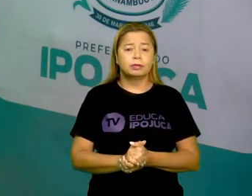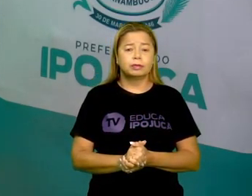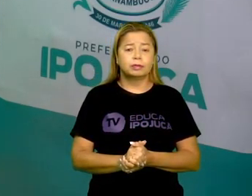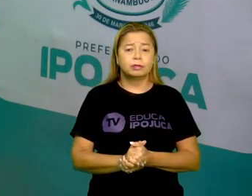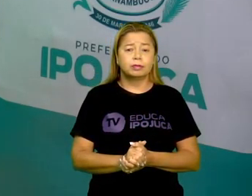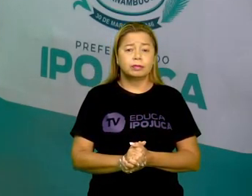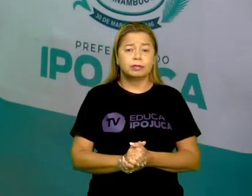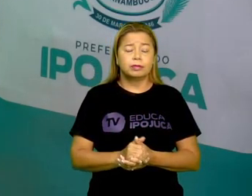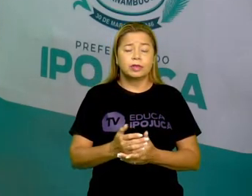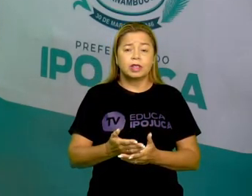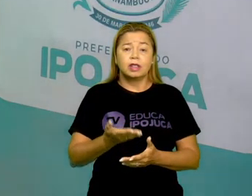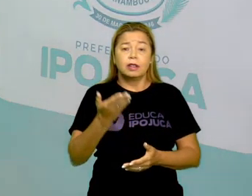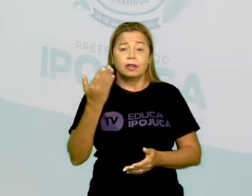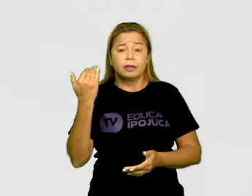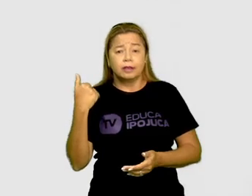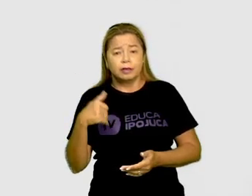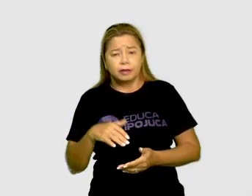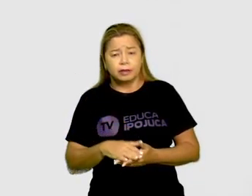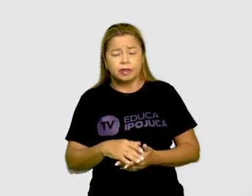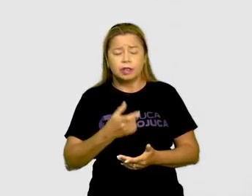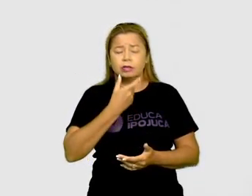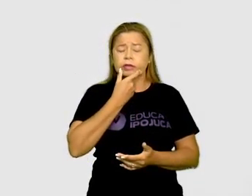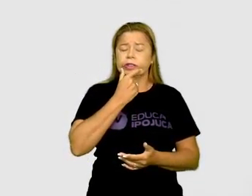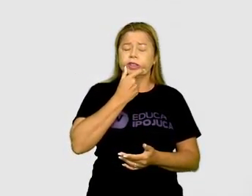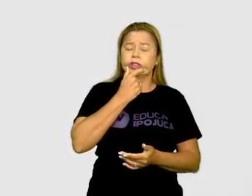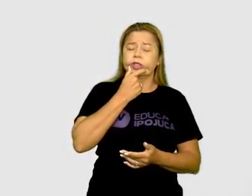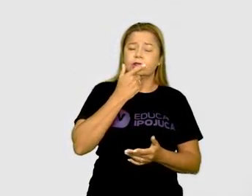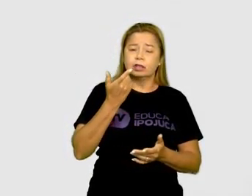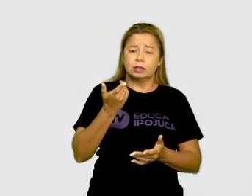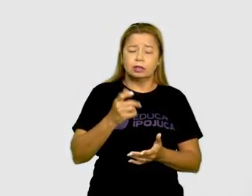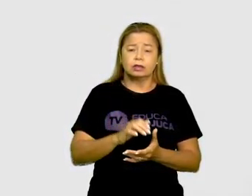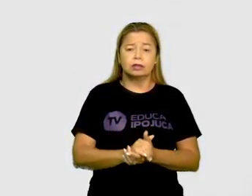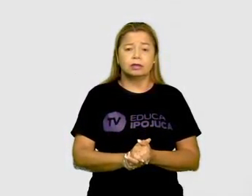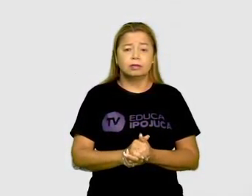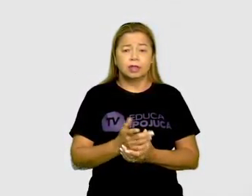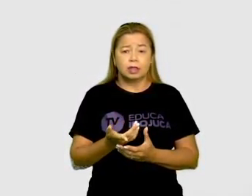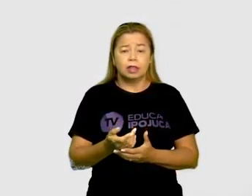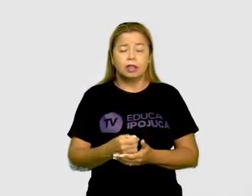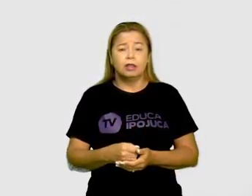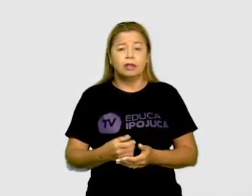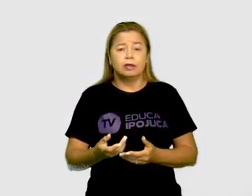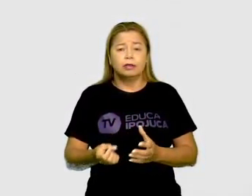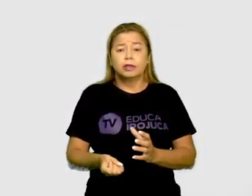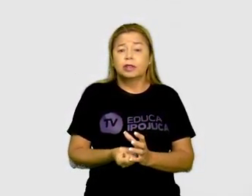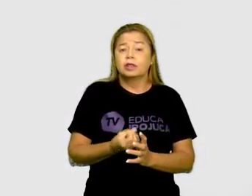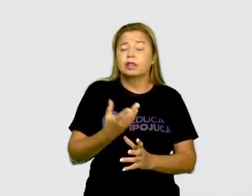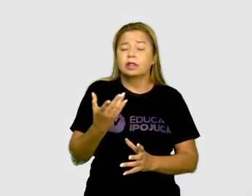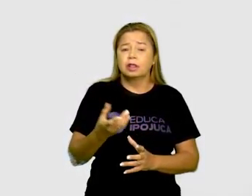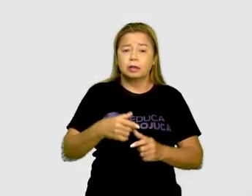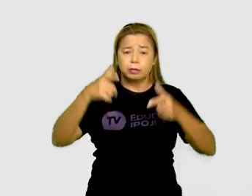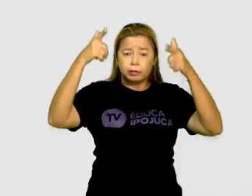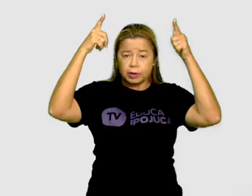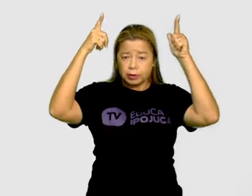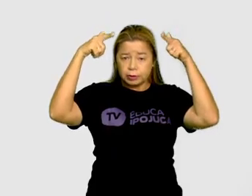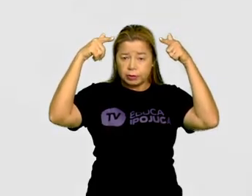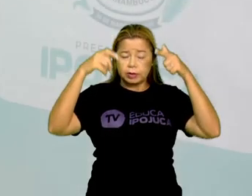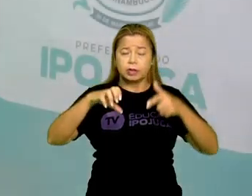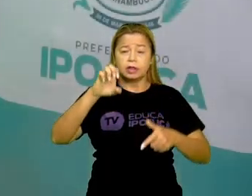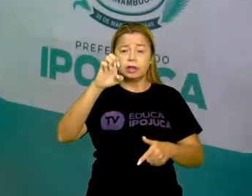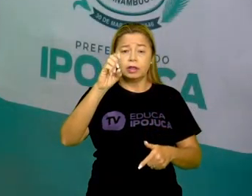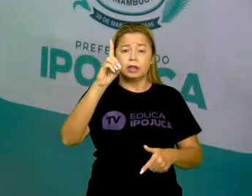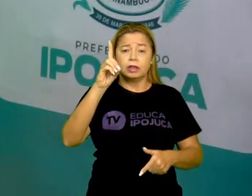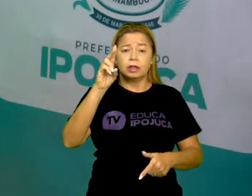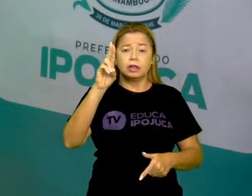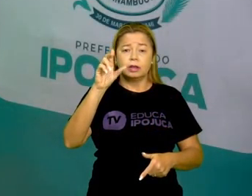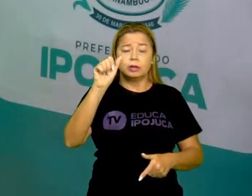ela vem do sistema britânico, tá certo? Do Reino Unido lá. Ela foi instituída pelo rei Eduardo e uma polegada era